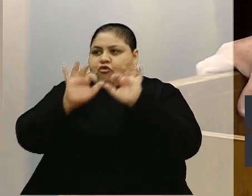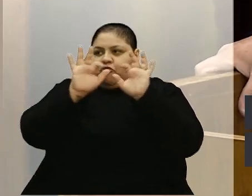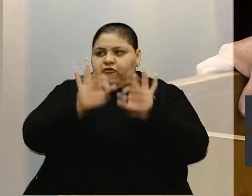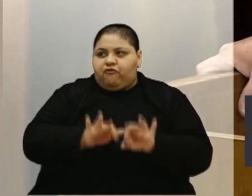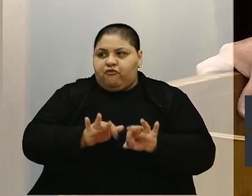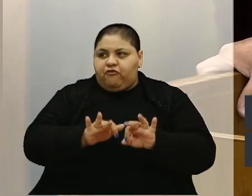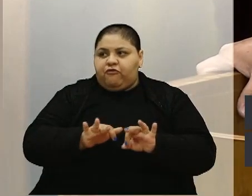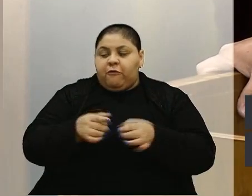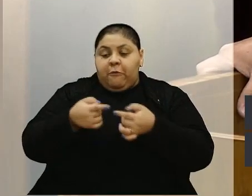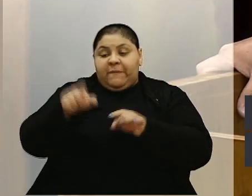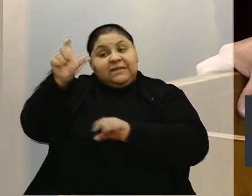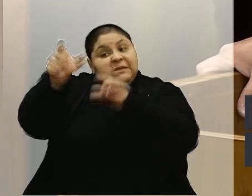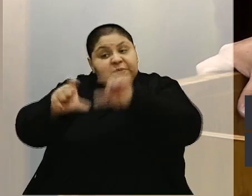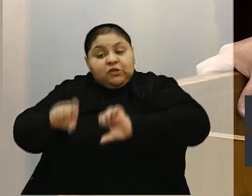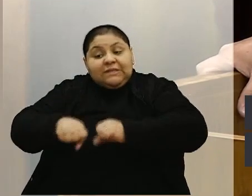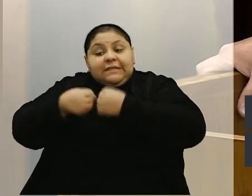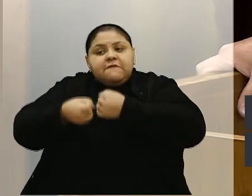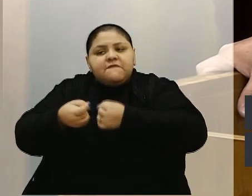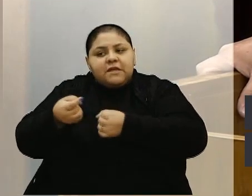defende uma ideia.